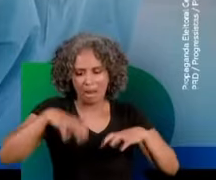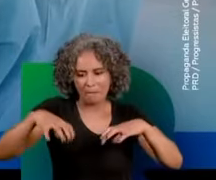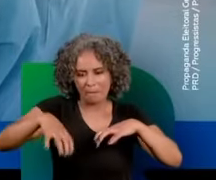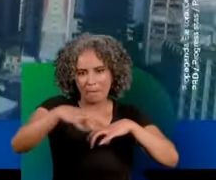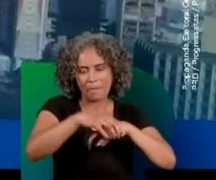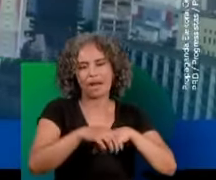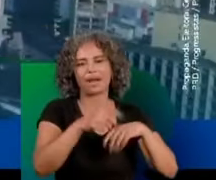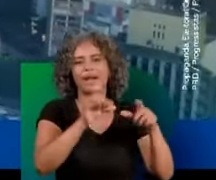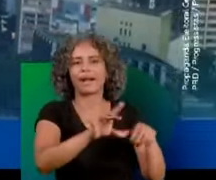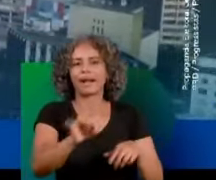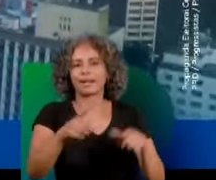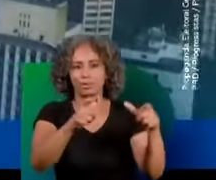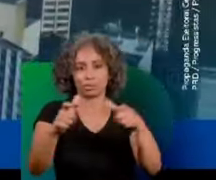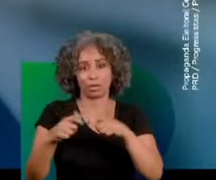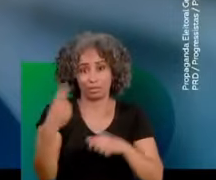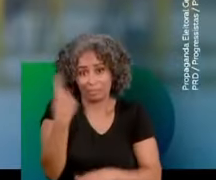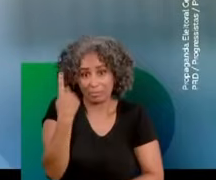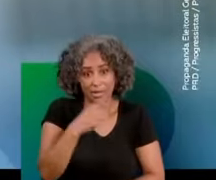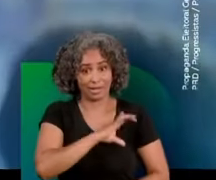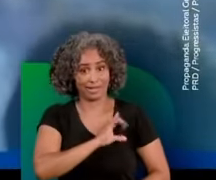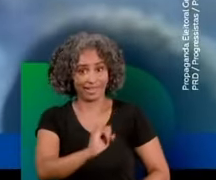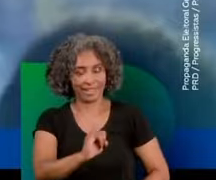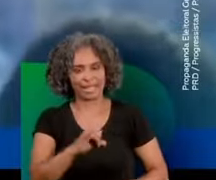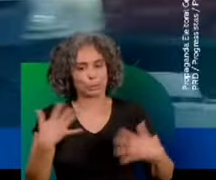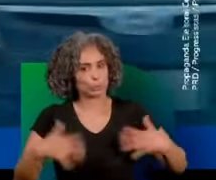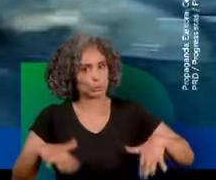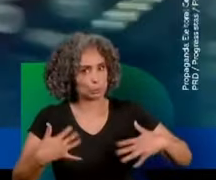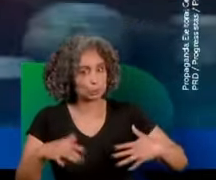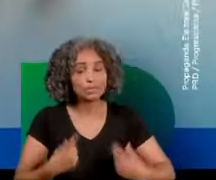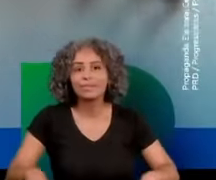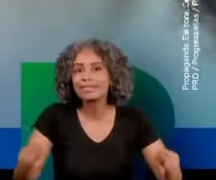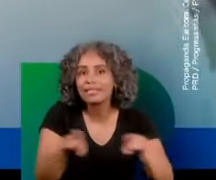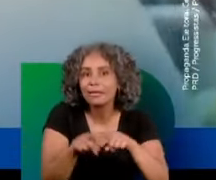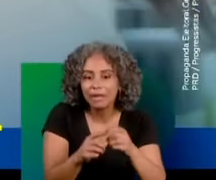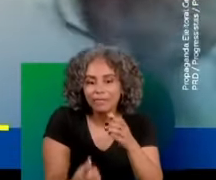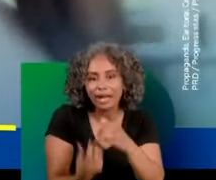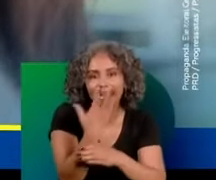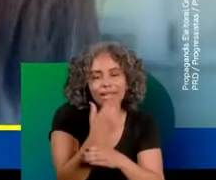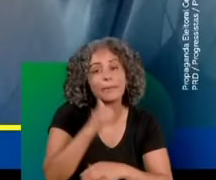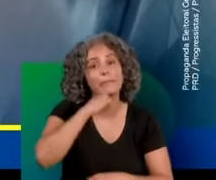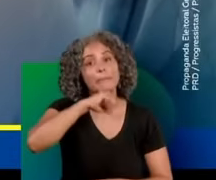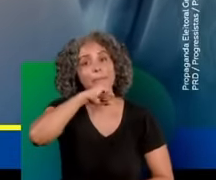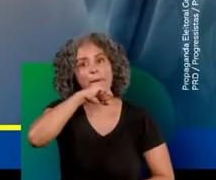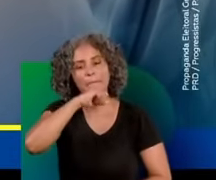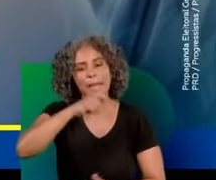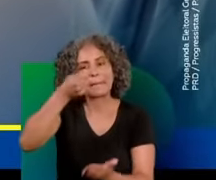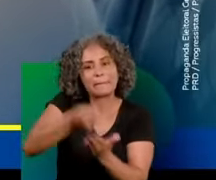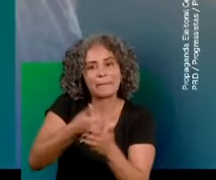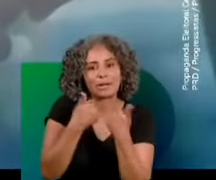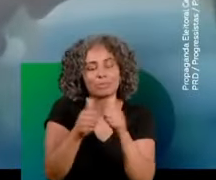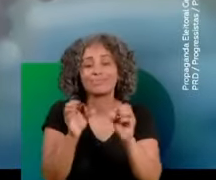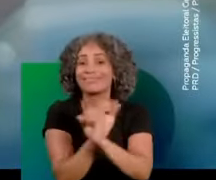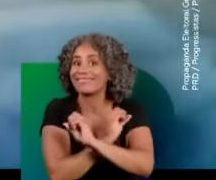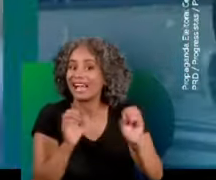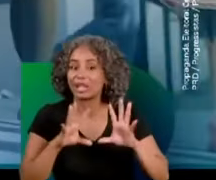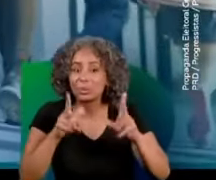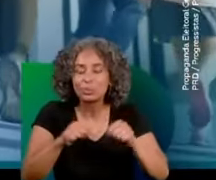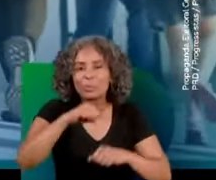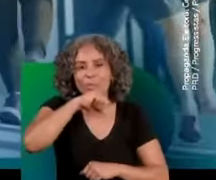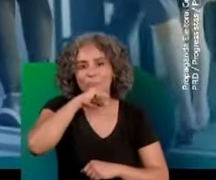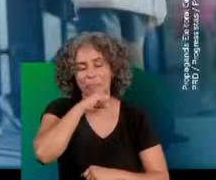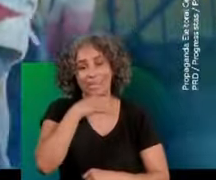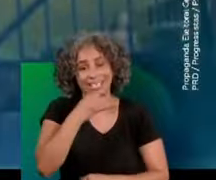Itaquera. E vai criar o Mamãe Tarifa Zero. Todas as mamães com filhos matriculados nas